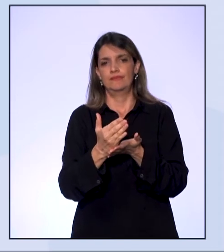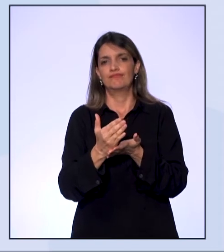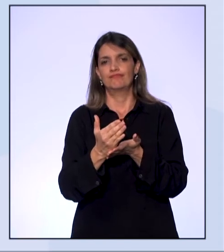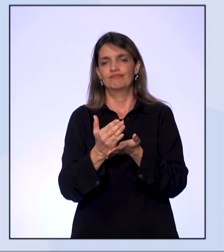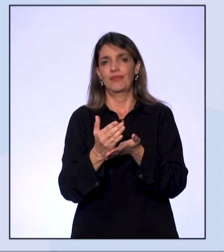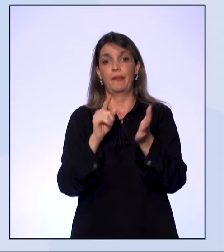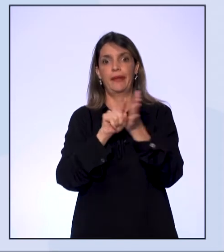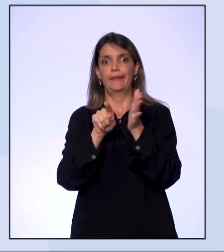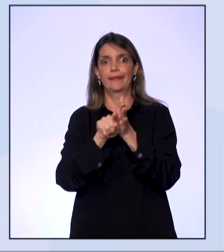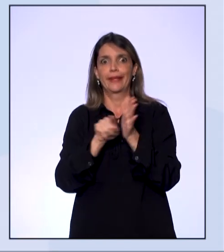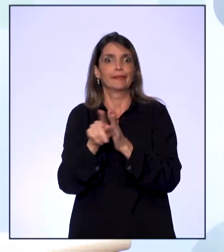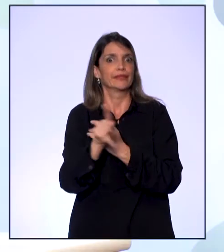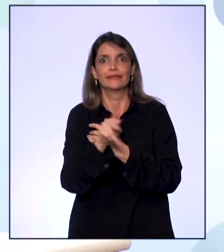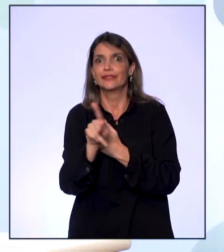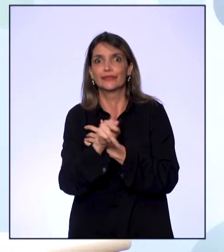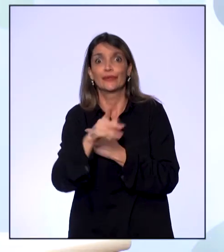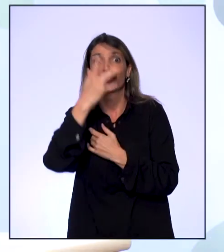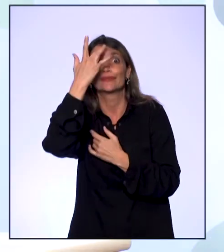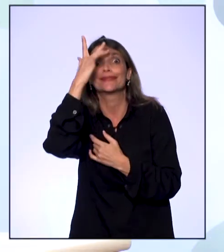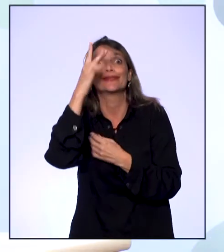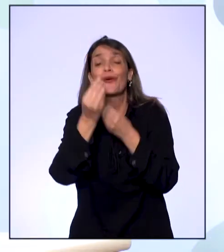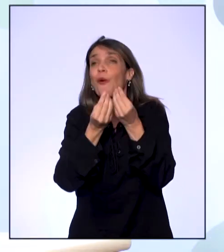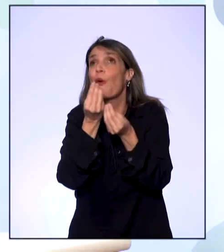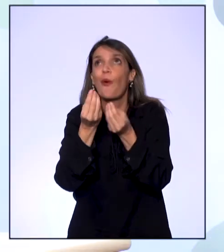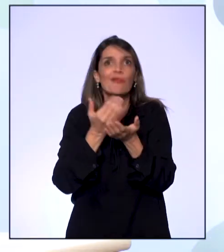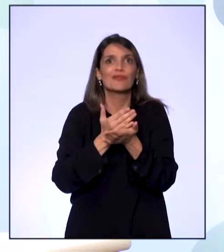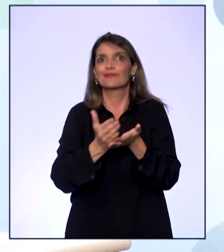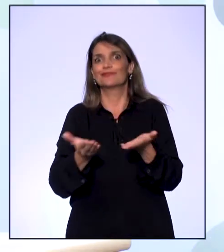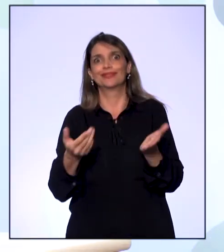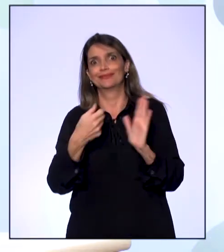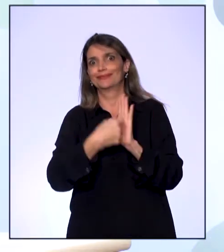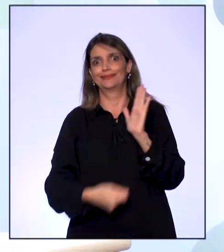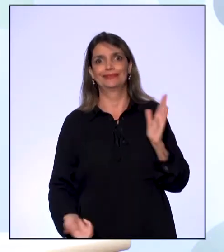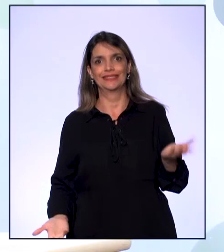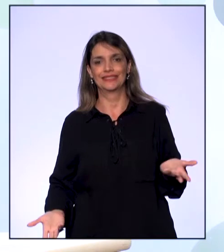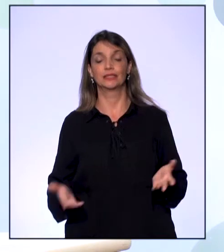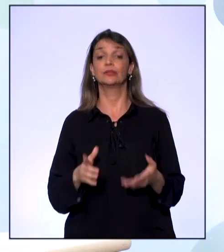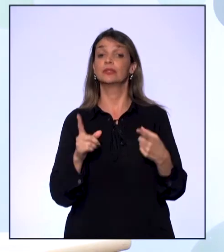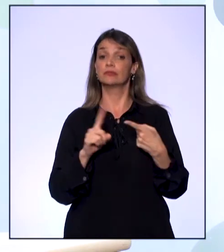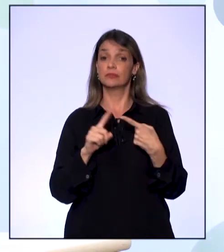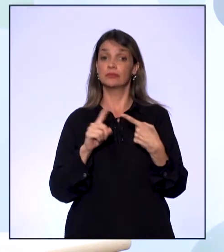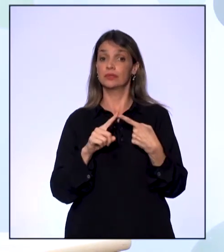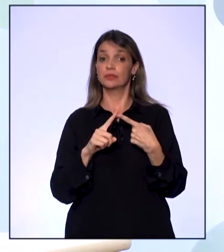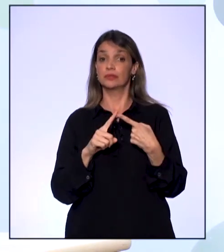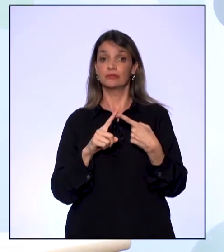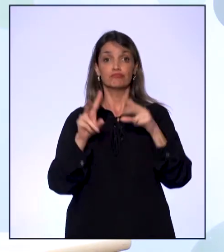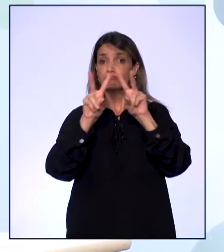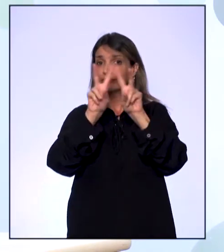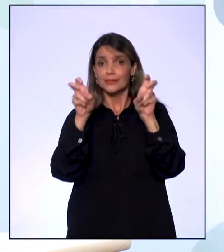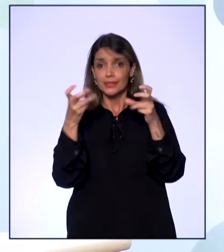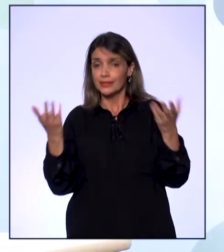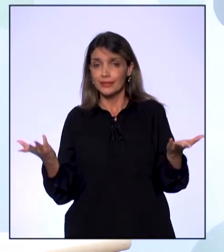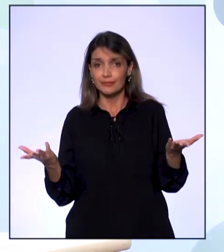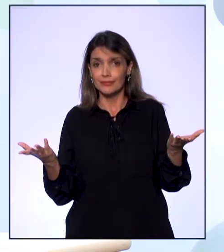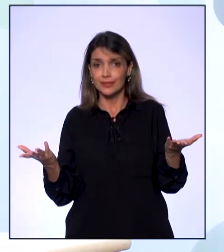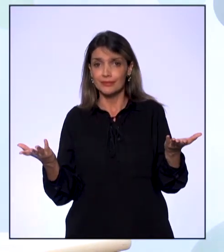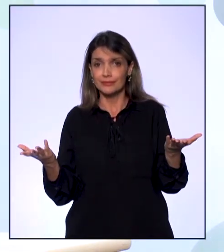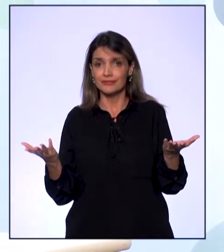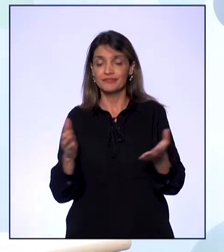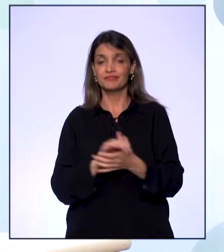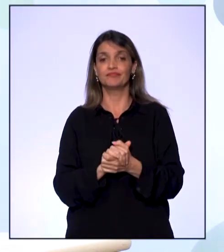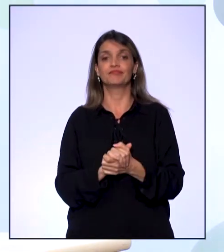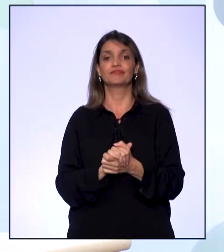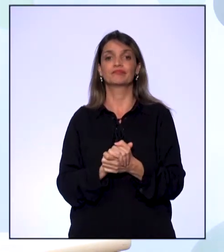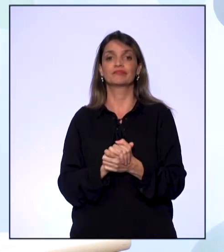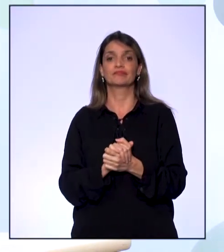gente pergunta, professor, eu não sei como eu começo meu texto. Primeira coisa, questão polêmica. Sem questão polêmica, você não